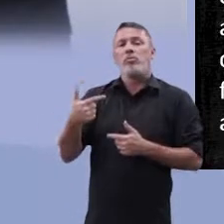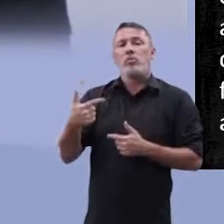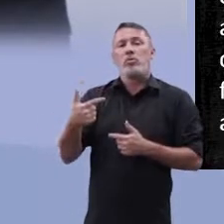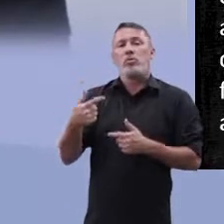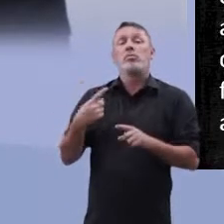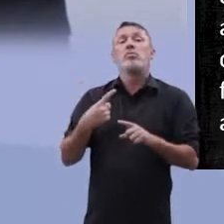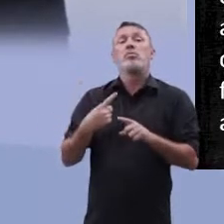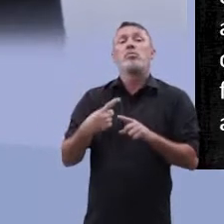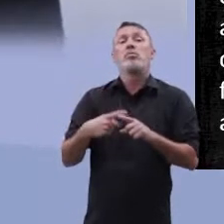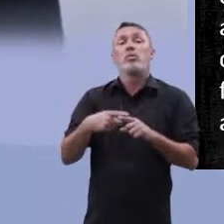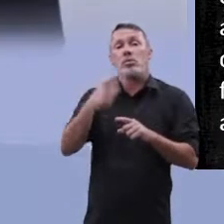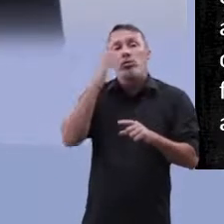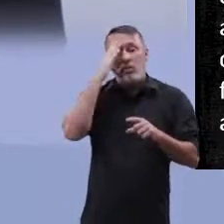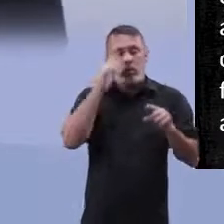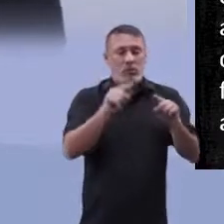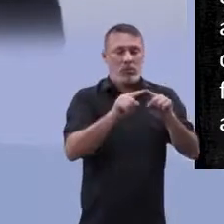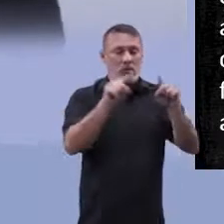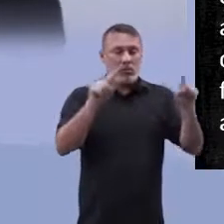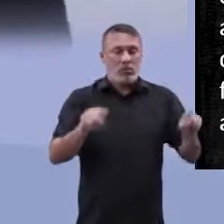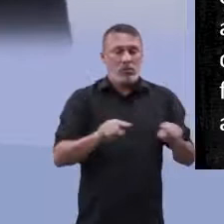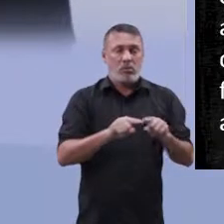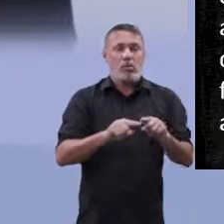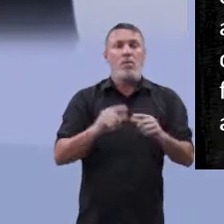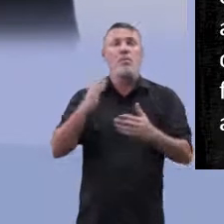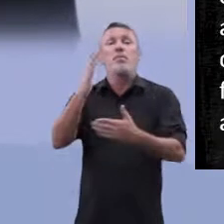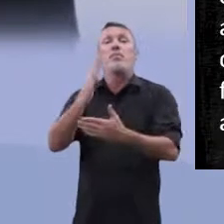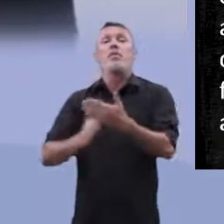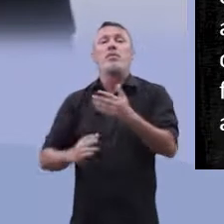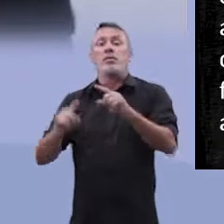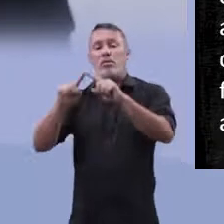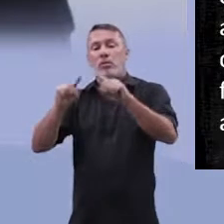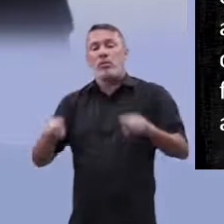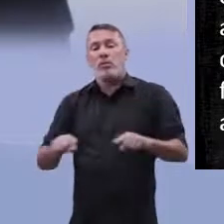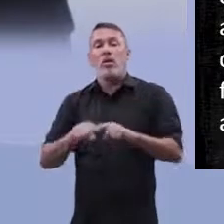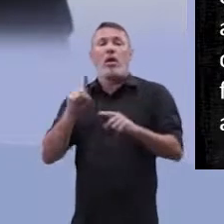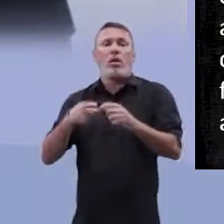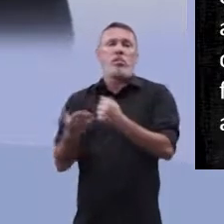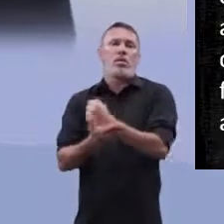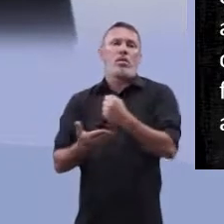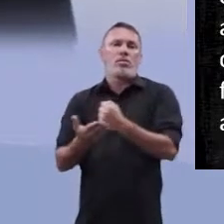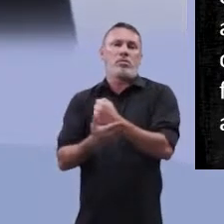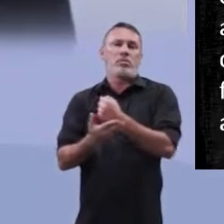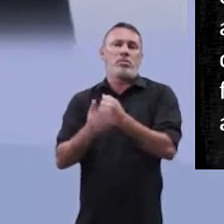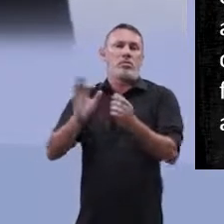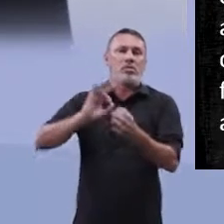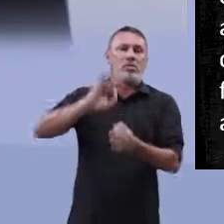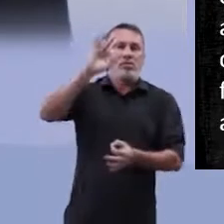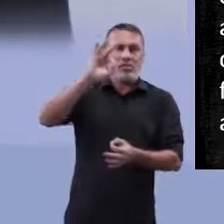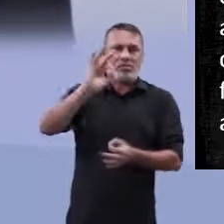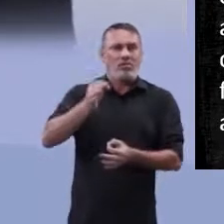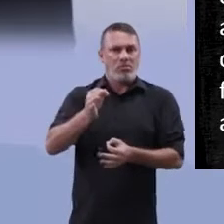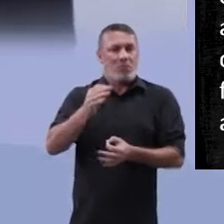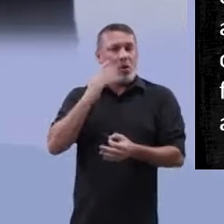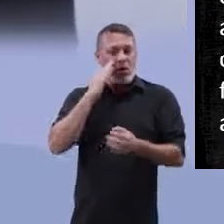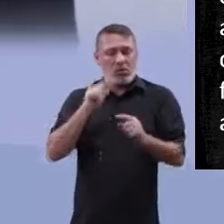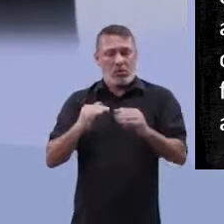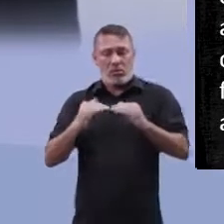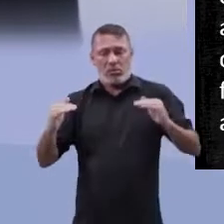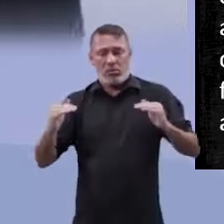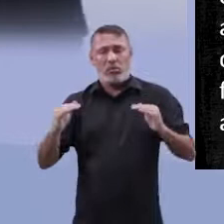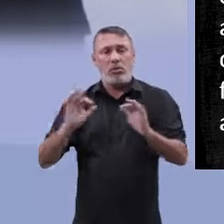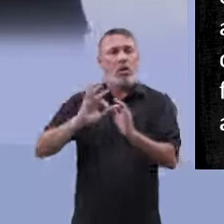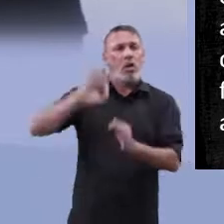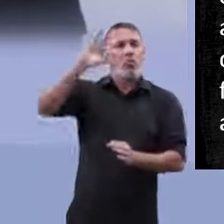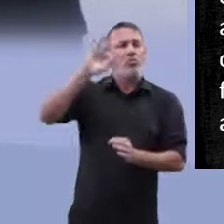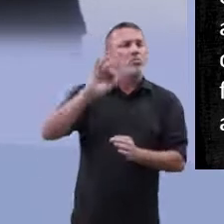que dividido por 2? Porque um triângulo é a metade de um retângulo. E qual é a área do retângulo? Base vezes altura. Não, meu